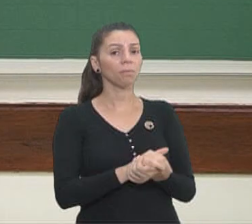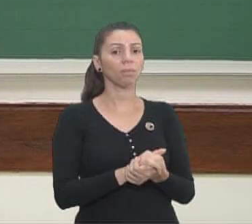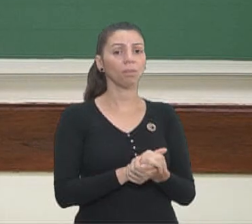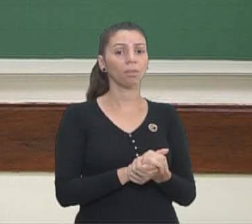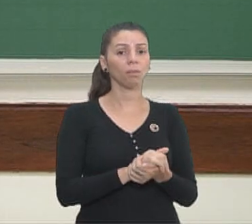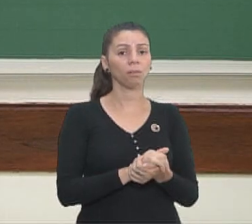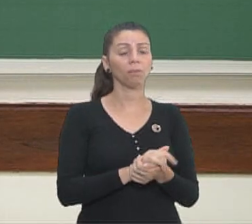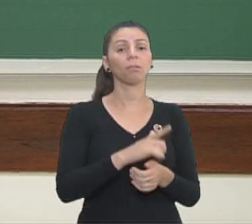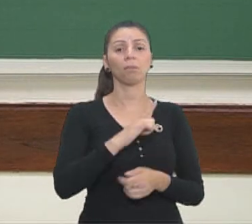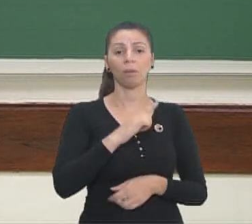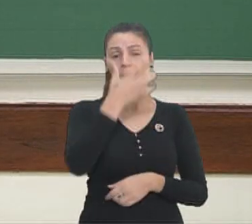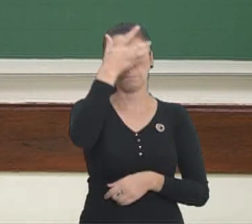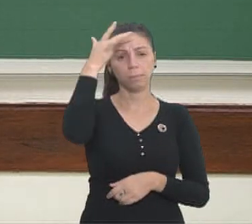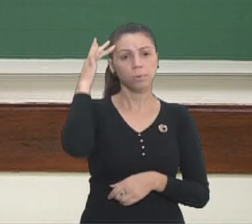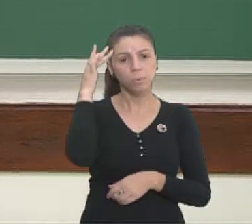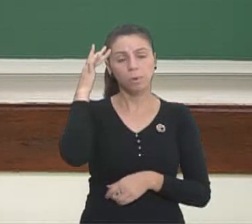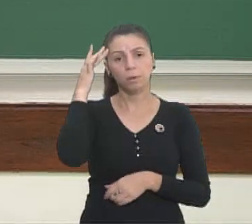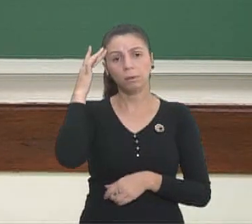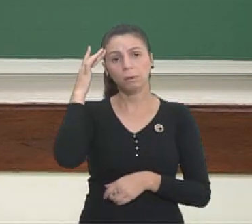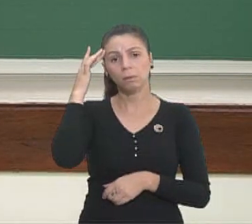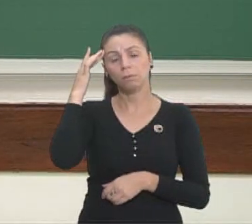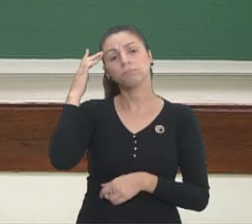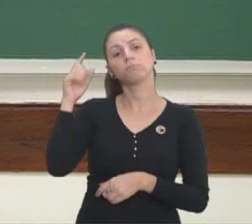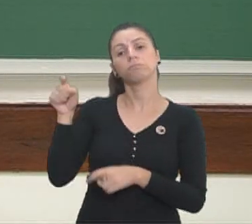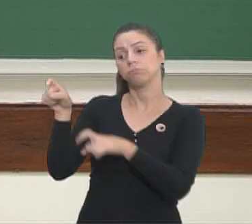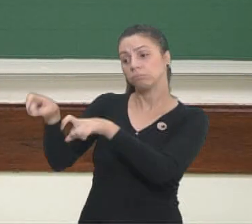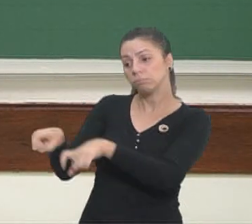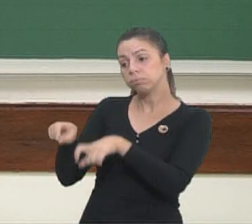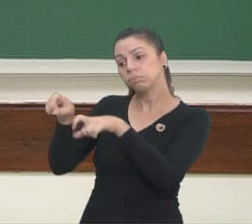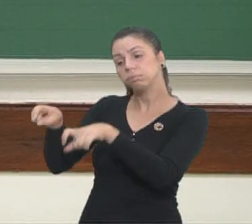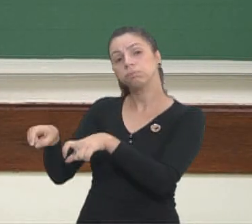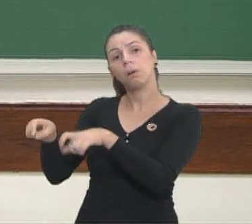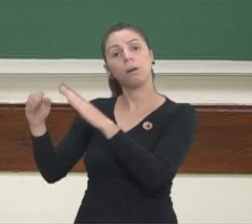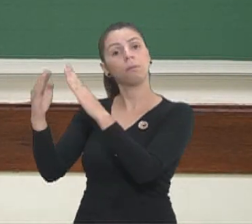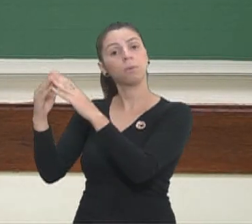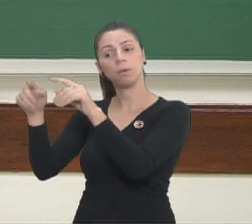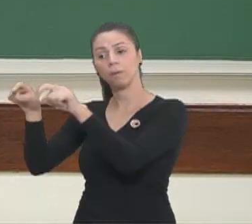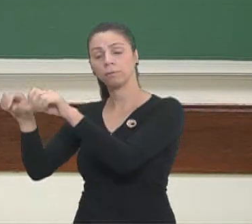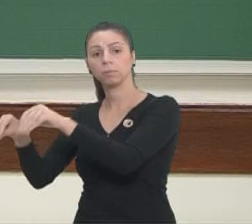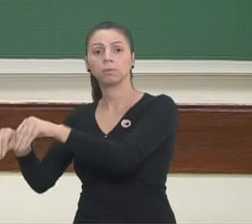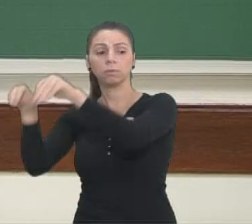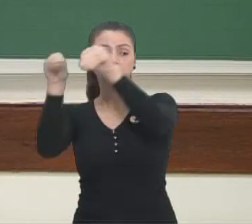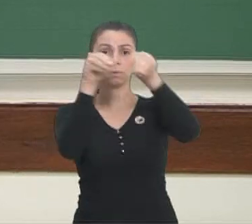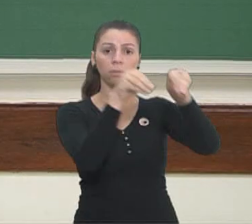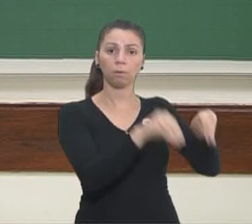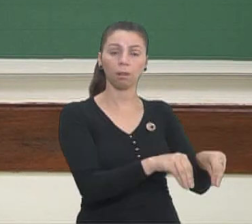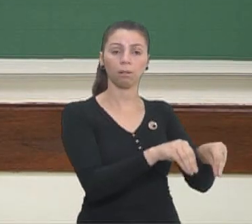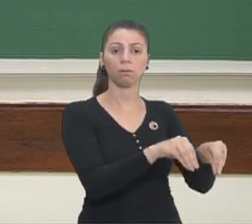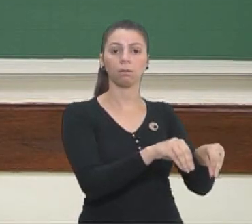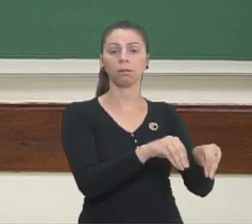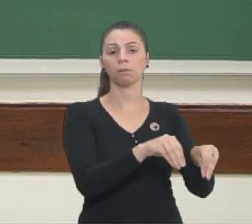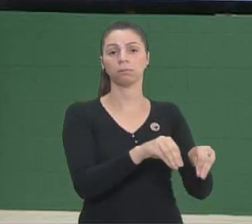área rural e vieram para a área urbana. Esse é o êxodo rural.